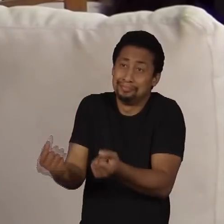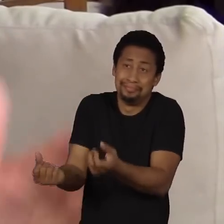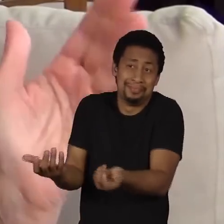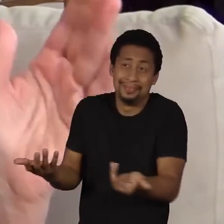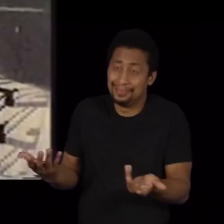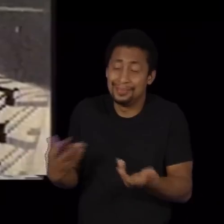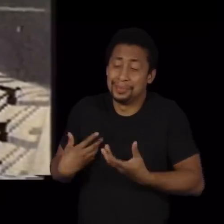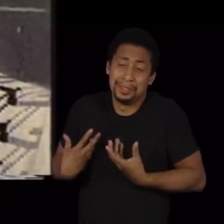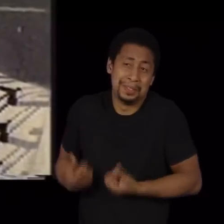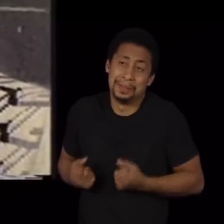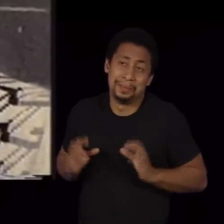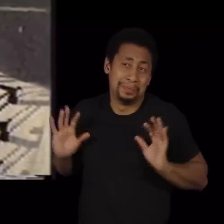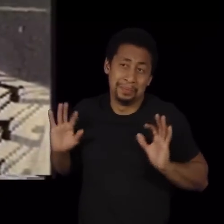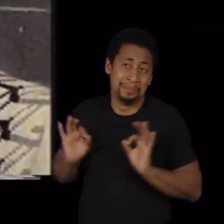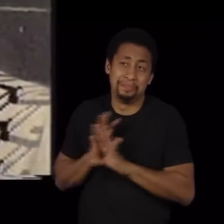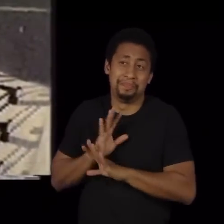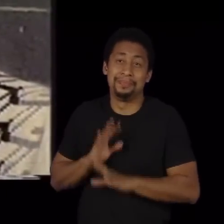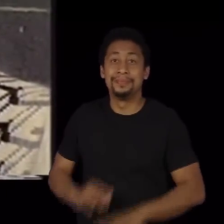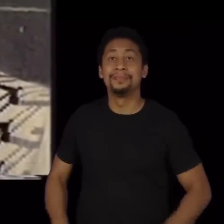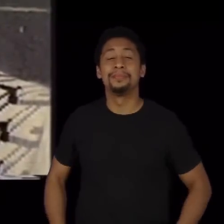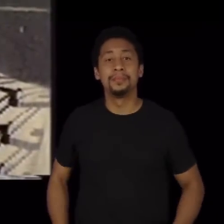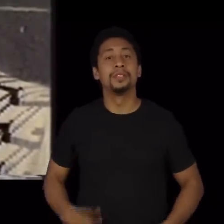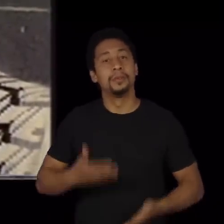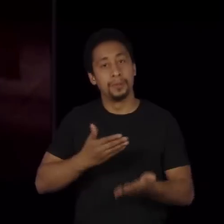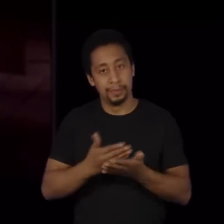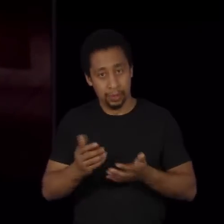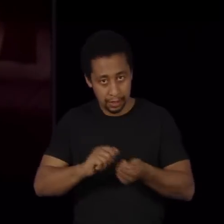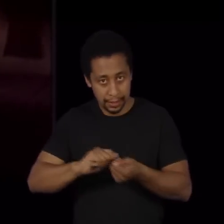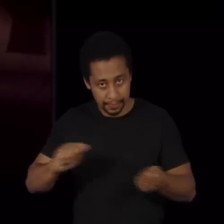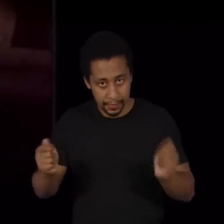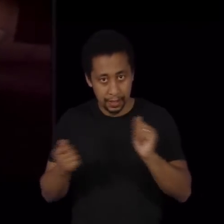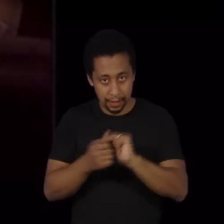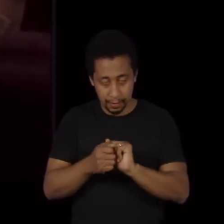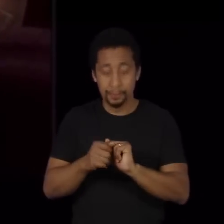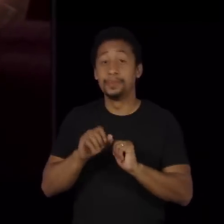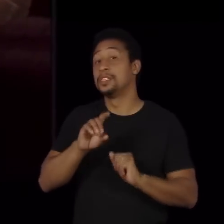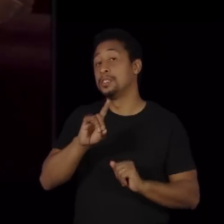bonde, vá. E a gente começou a adaptar de Eurípides, fomos